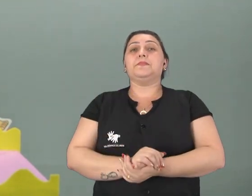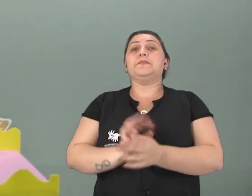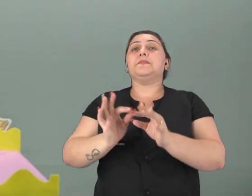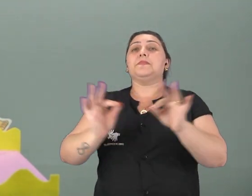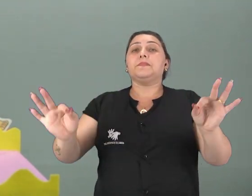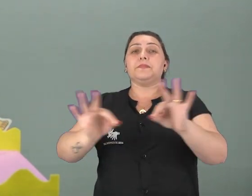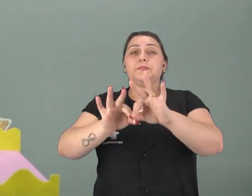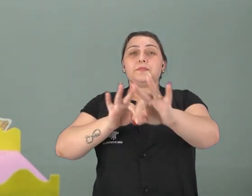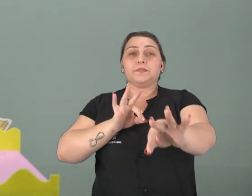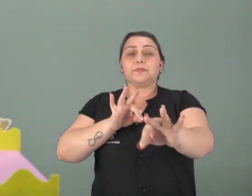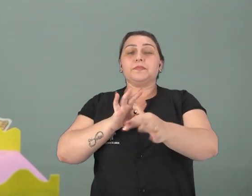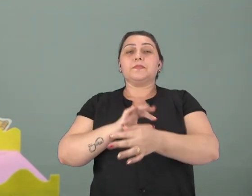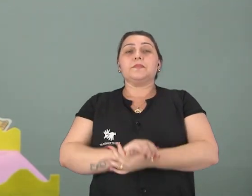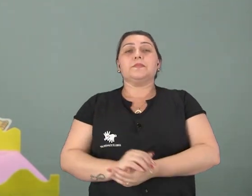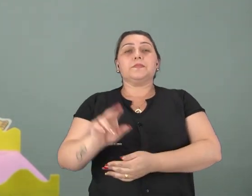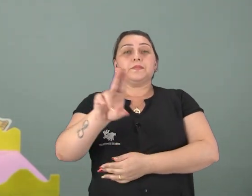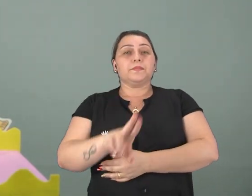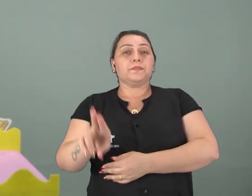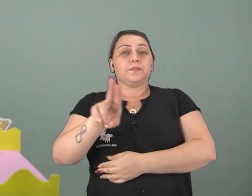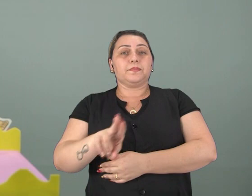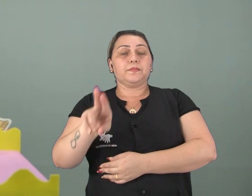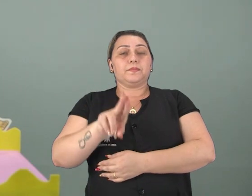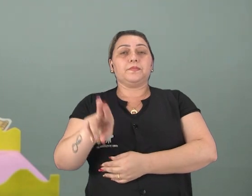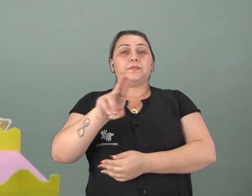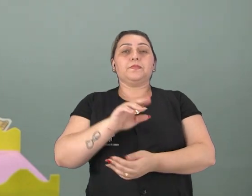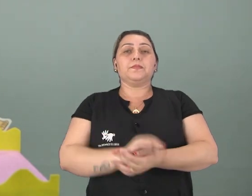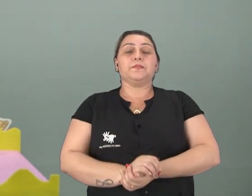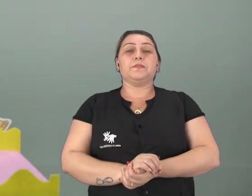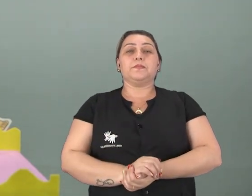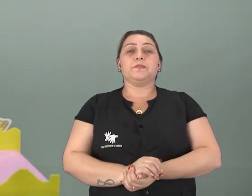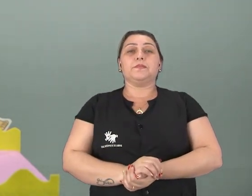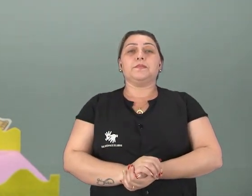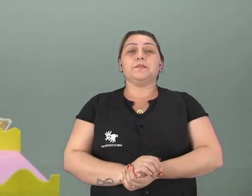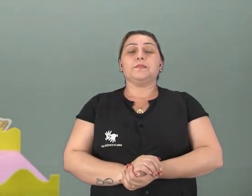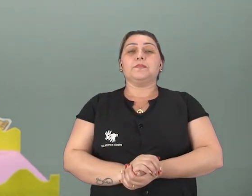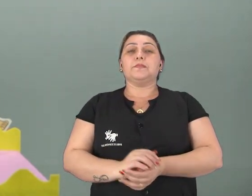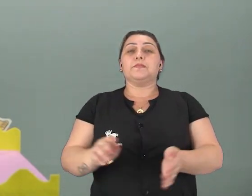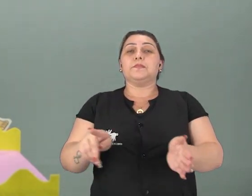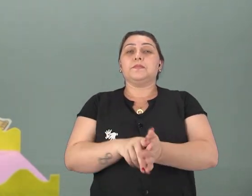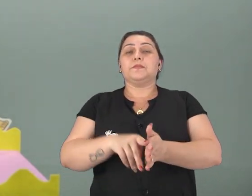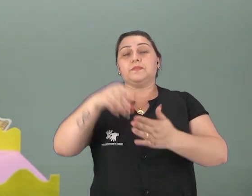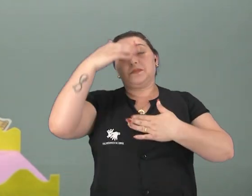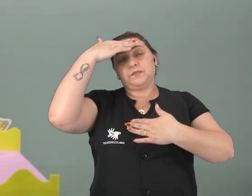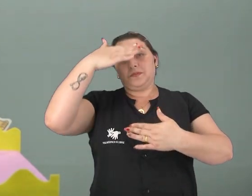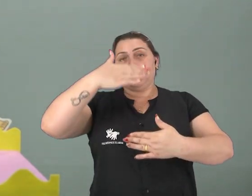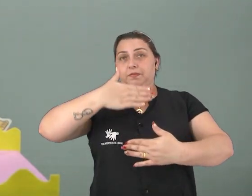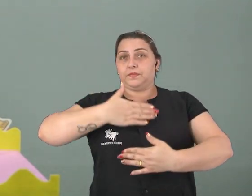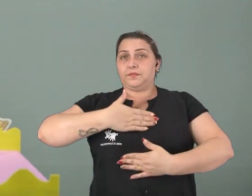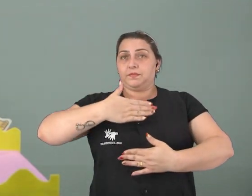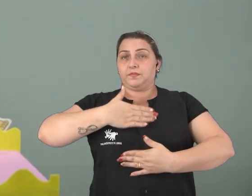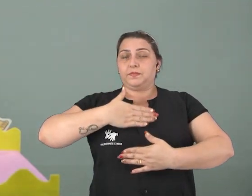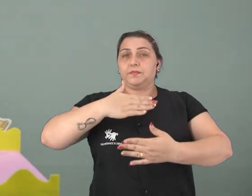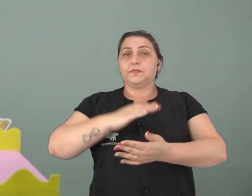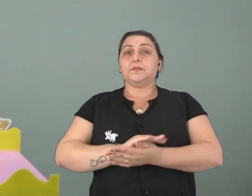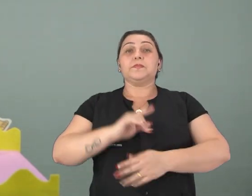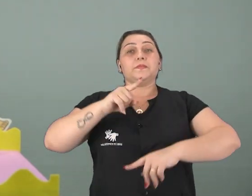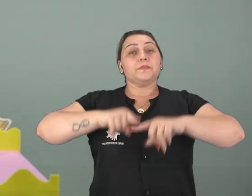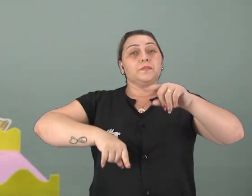essas medidas eram utilizadas através do próprio corpo ou através